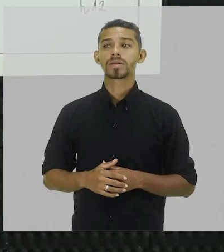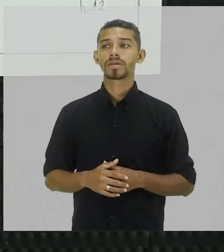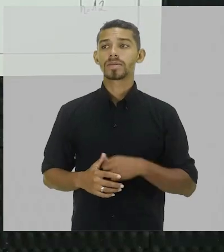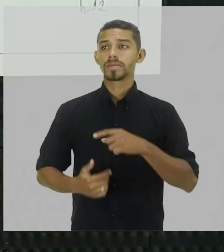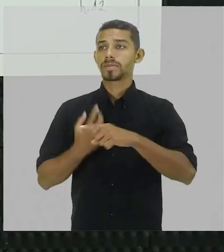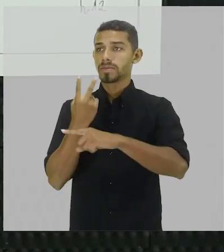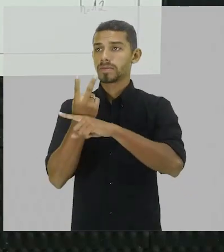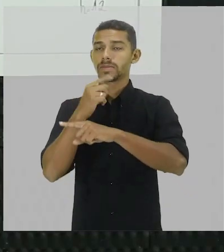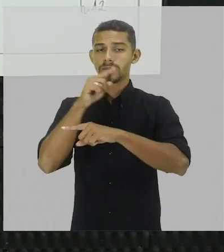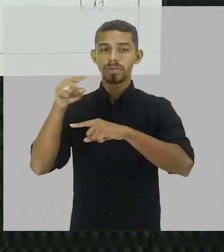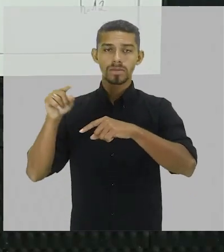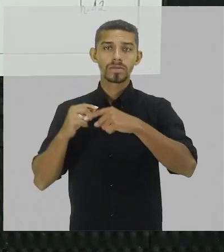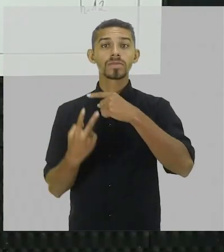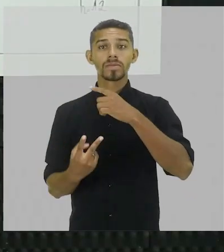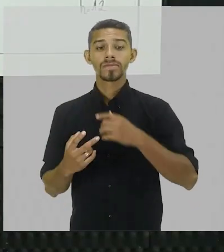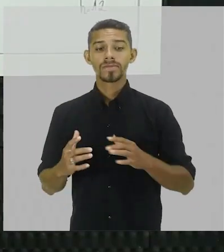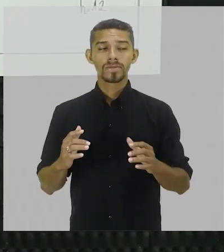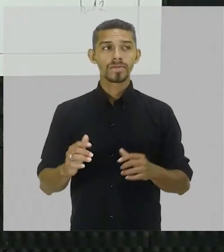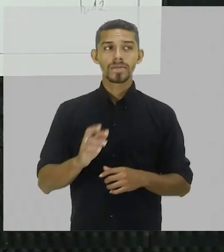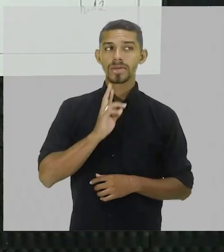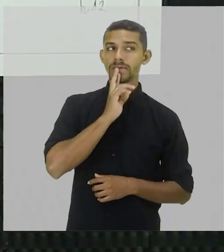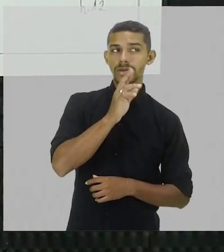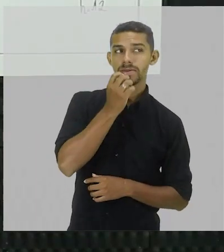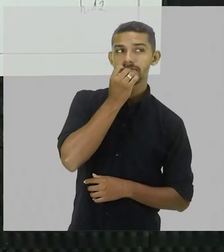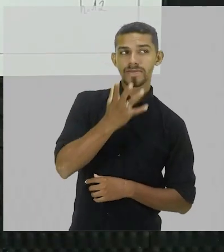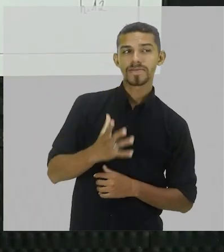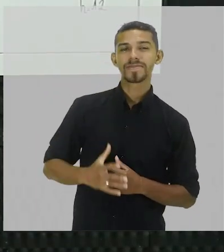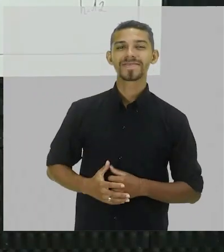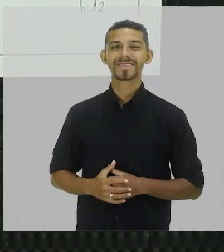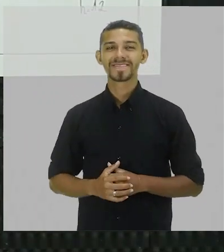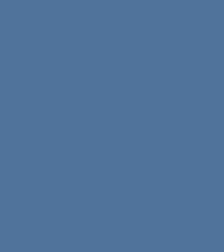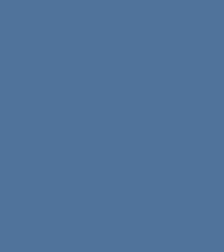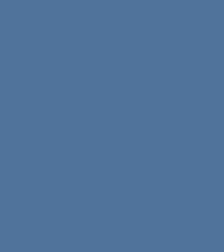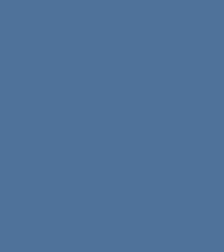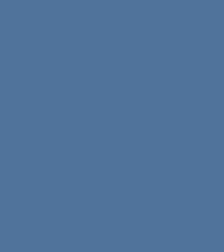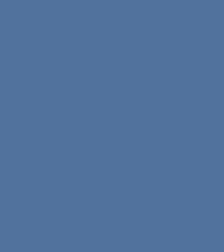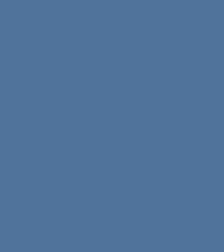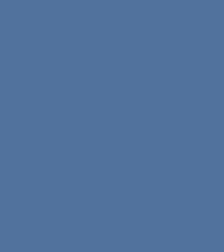sobre 2. Certinho, turma? Valeu, até a próxima.